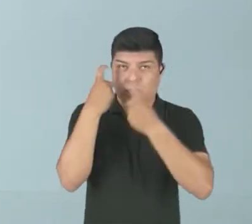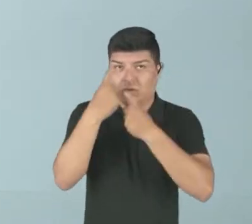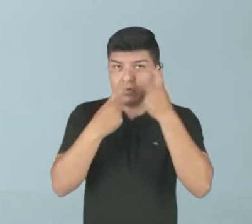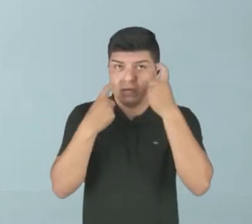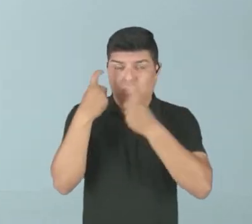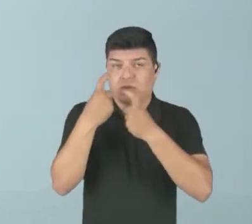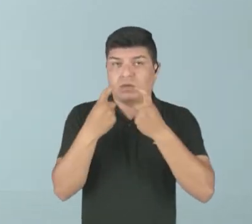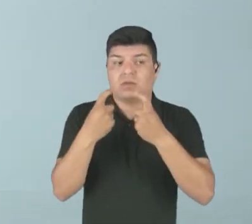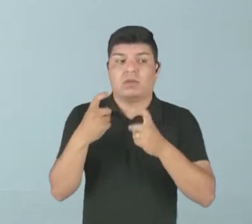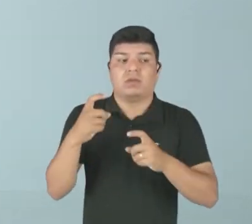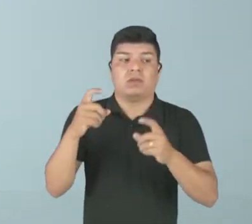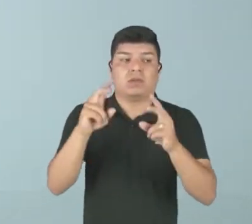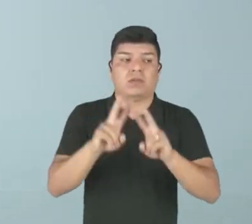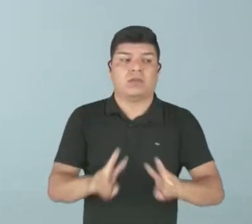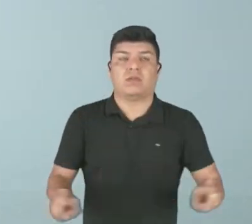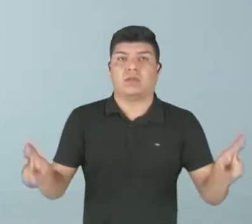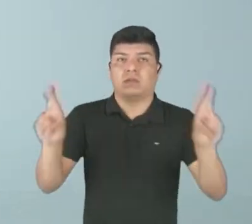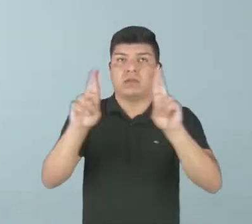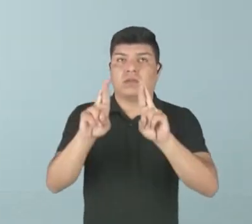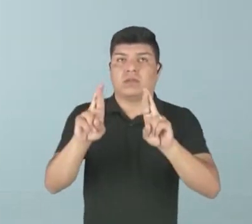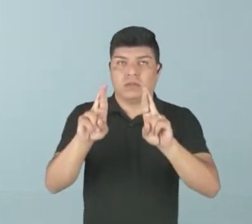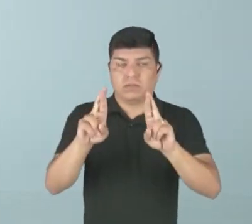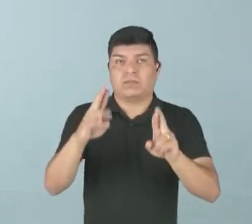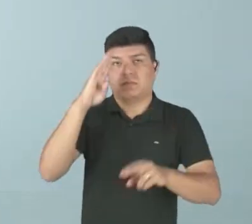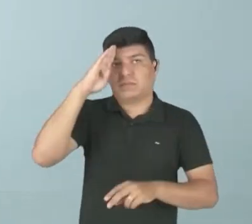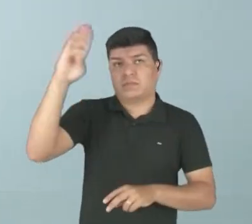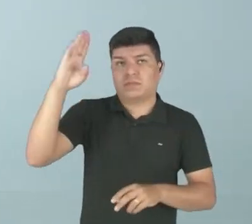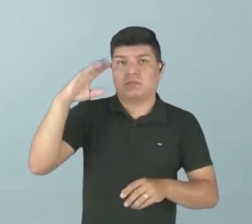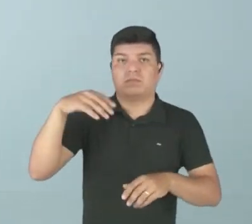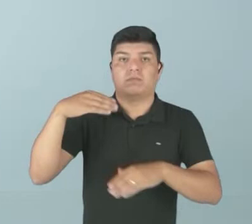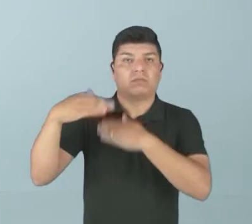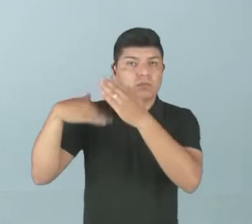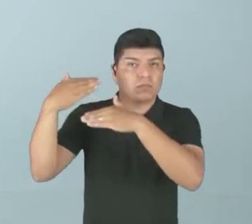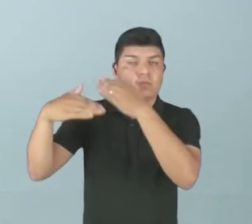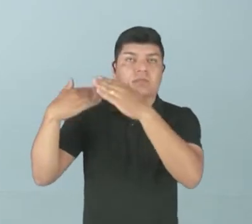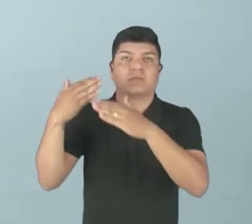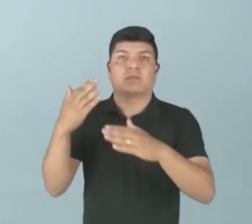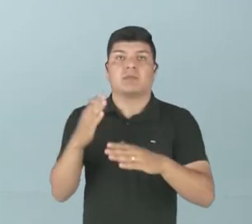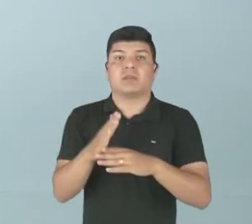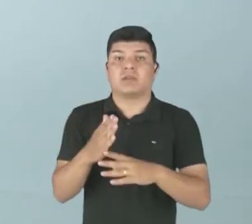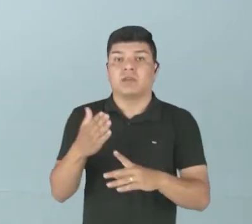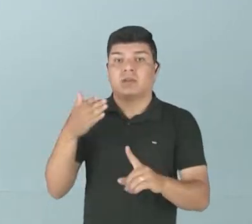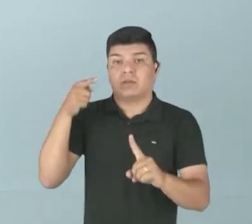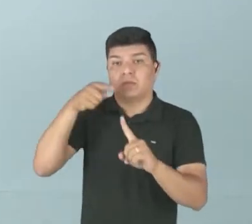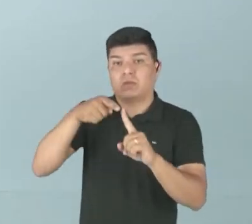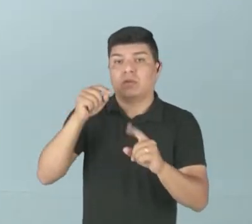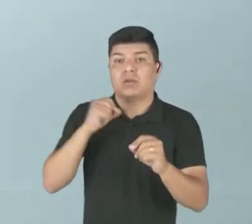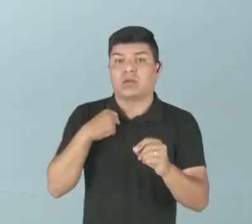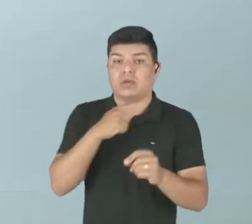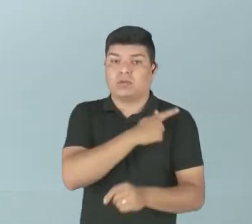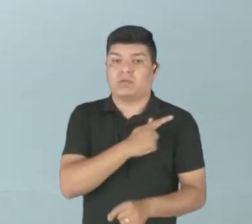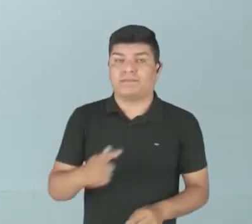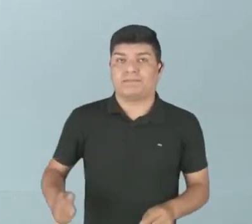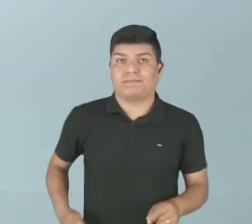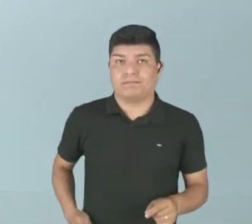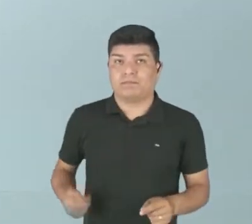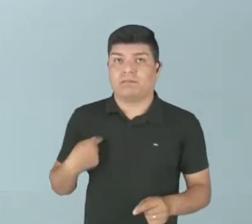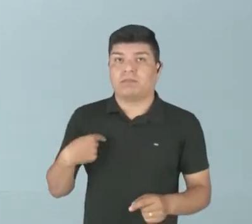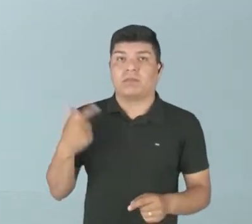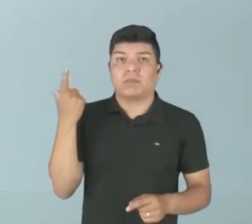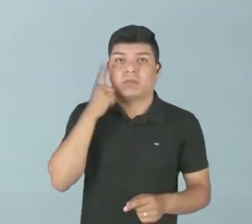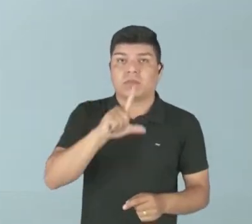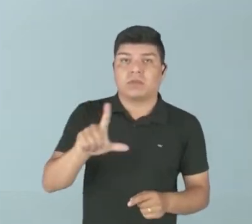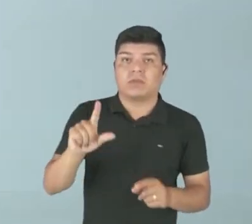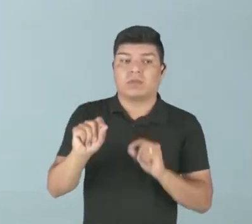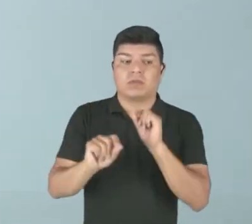Nações Unidas e das grandes nações, principalmente desenvolvidas, que visam pressionar o governo para que ele encontre uma